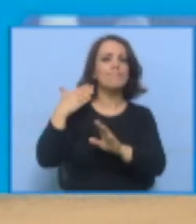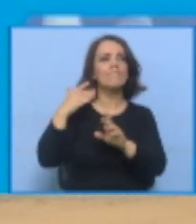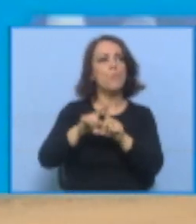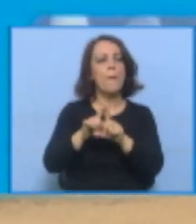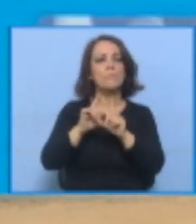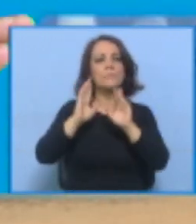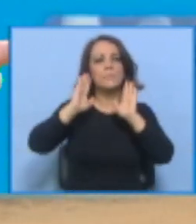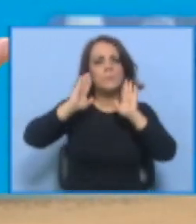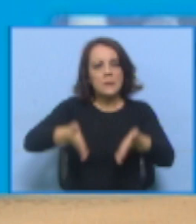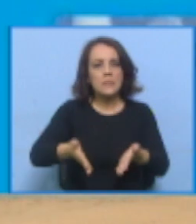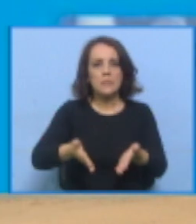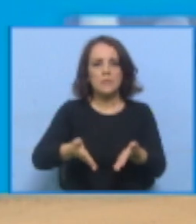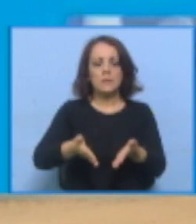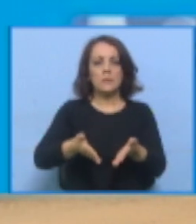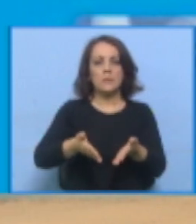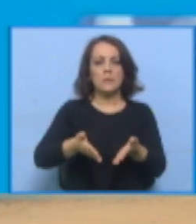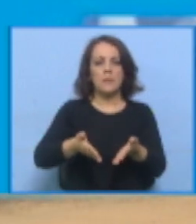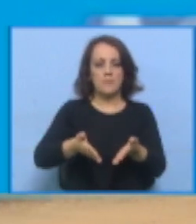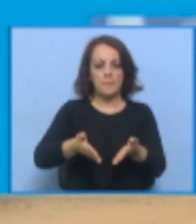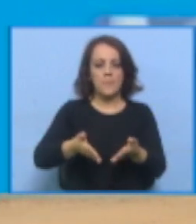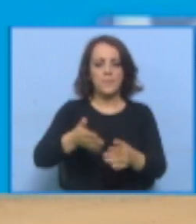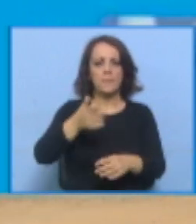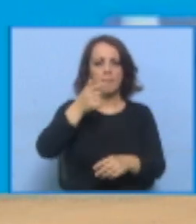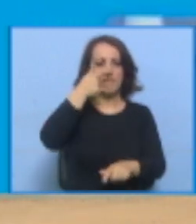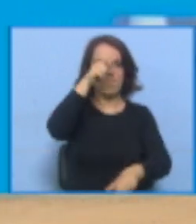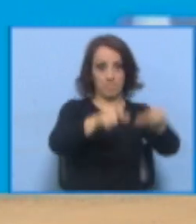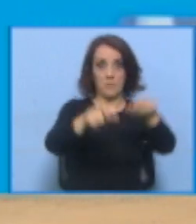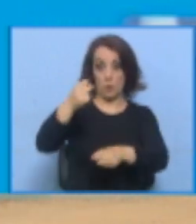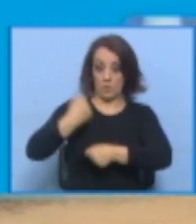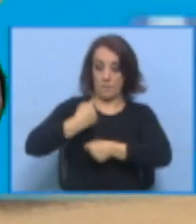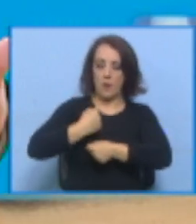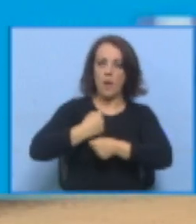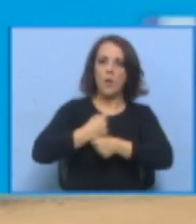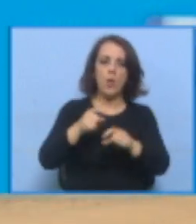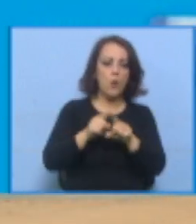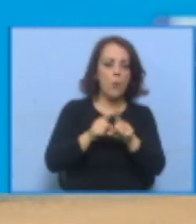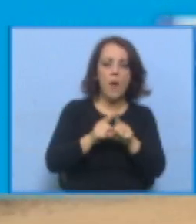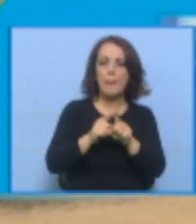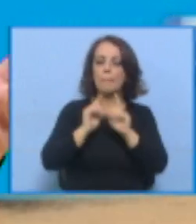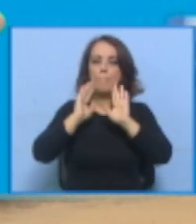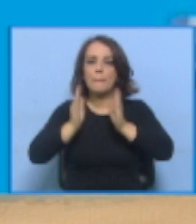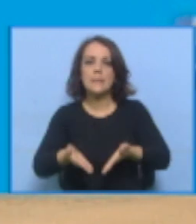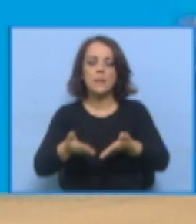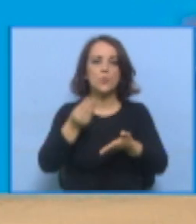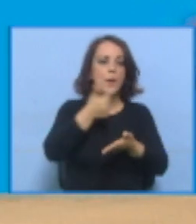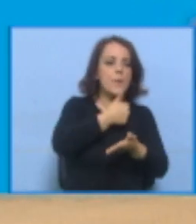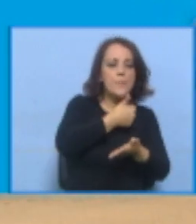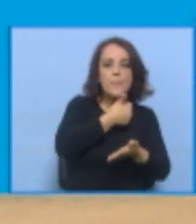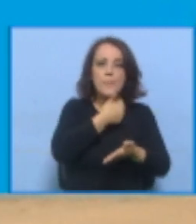os trabalhadores pudessem encontrar no conjunto, em algum diálogo com